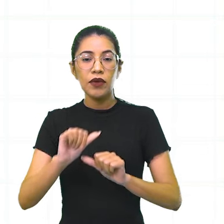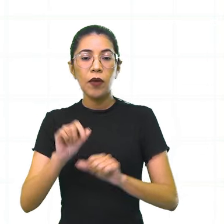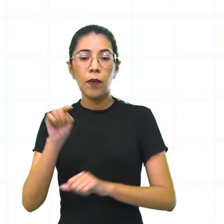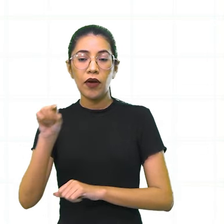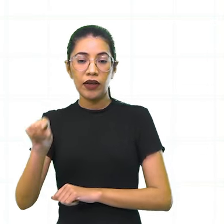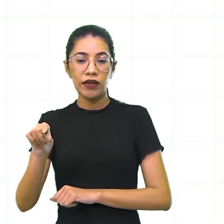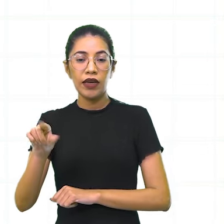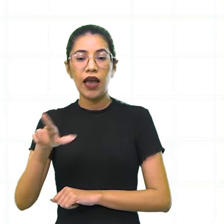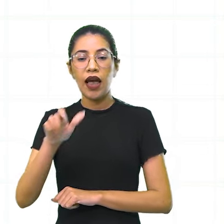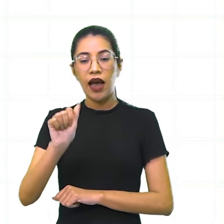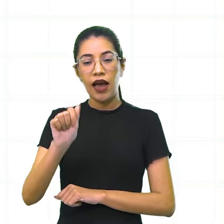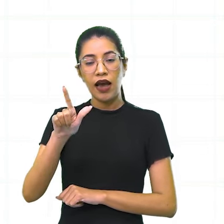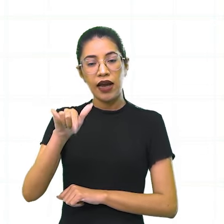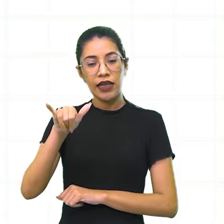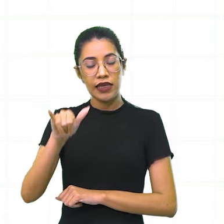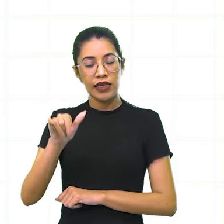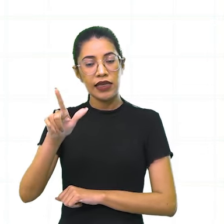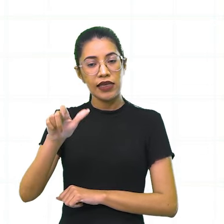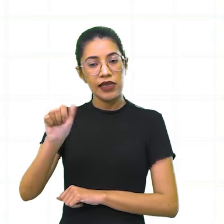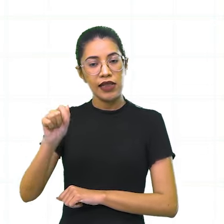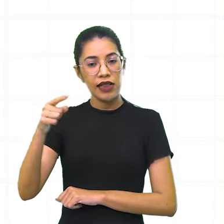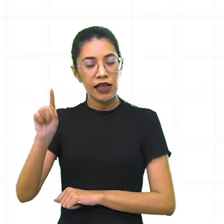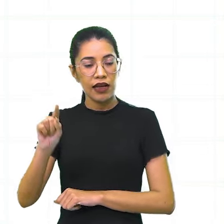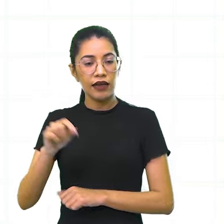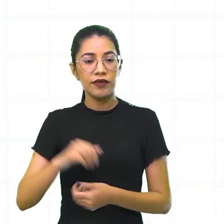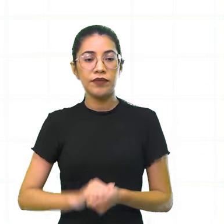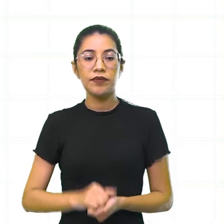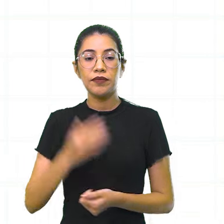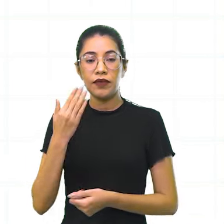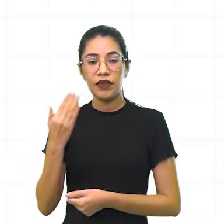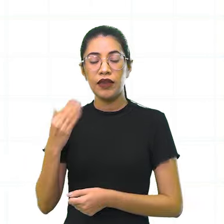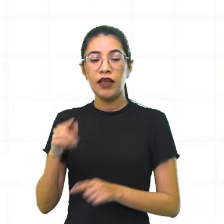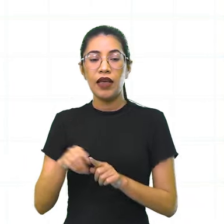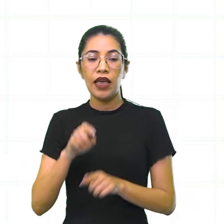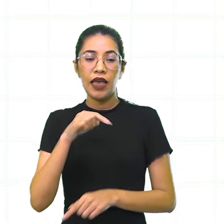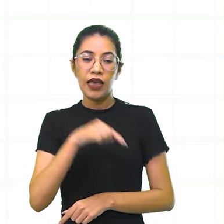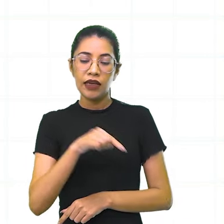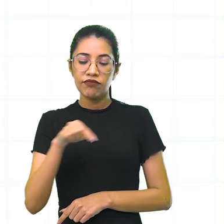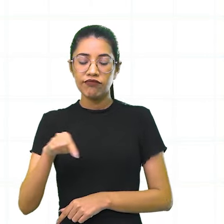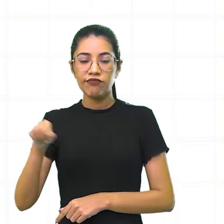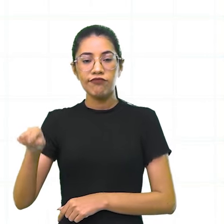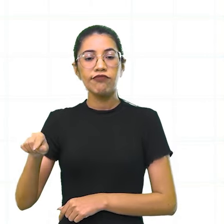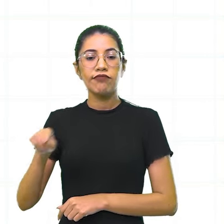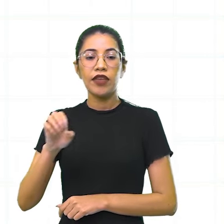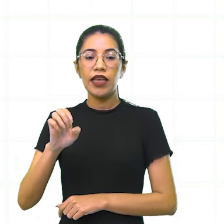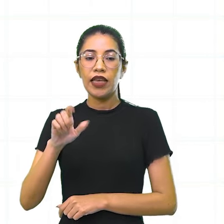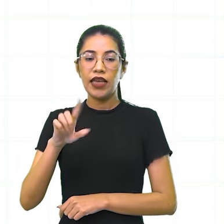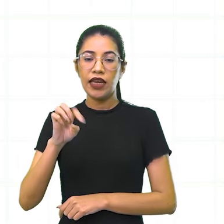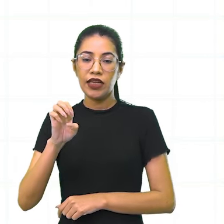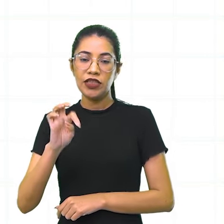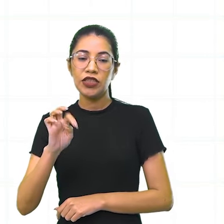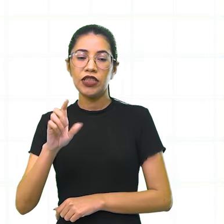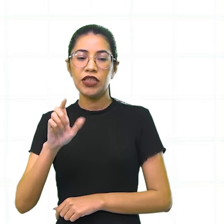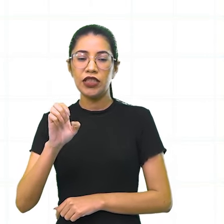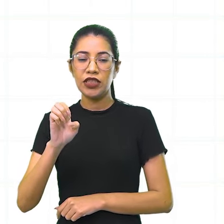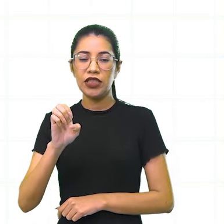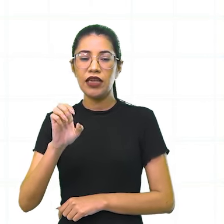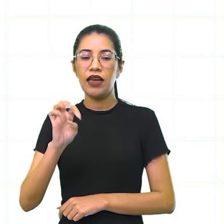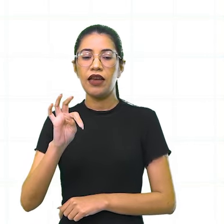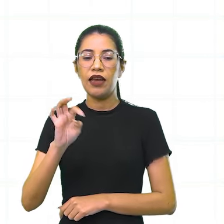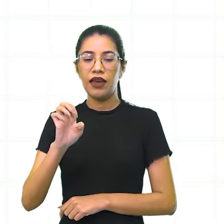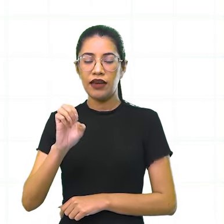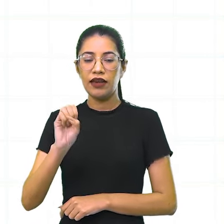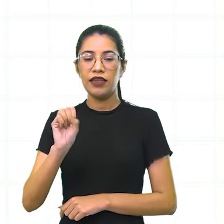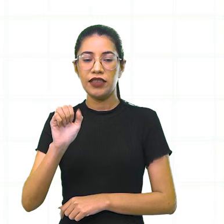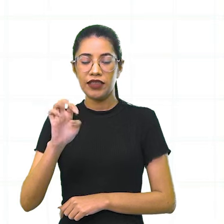e lá. Né? Este, esta, isto passam para aquele, aquela e aquilo. Então, vejam